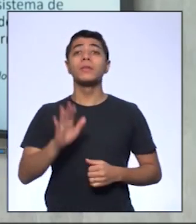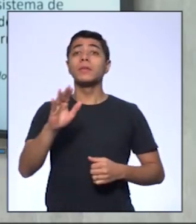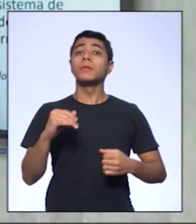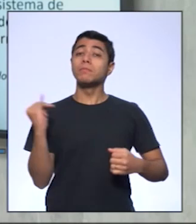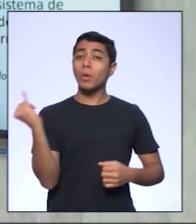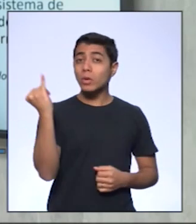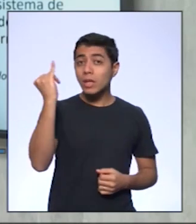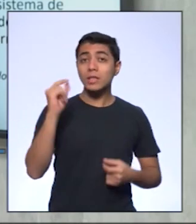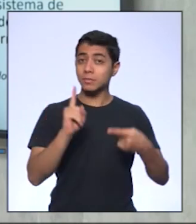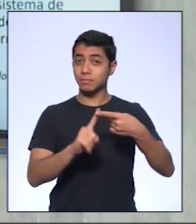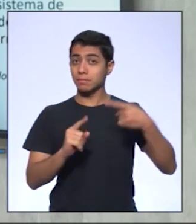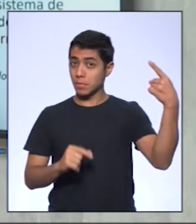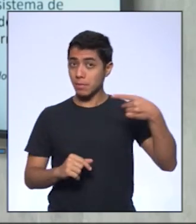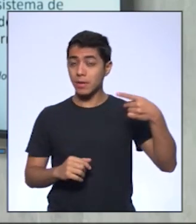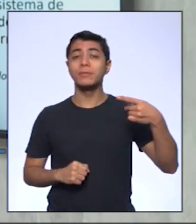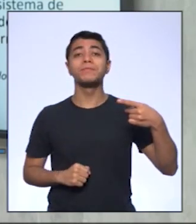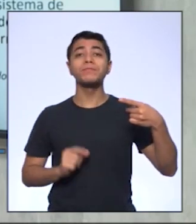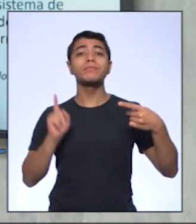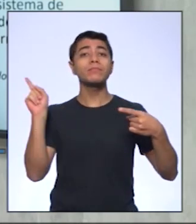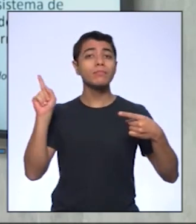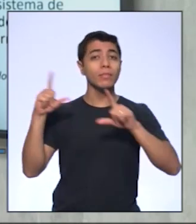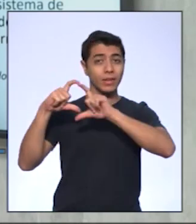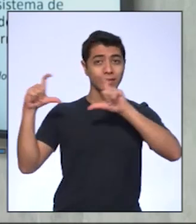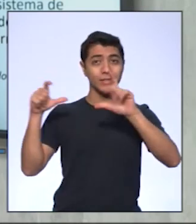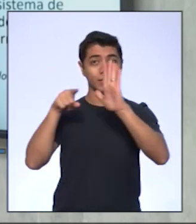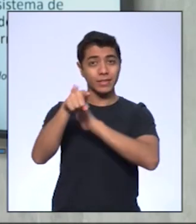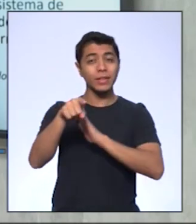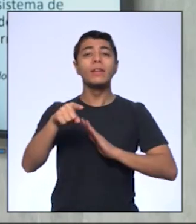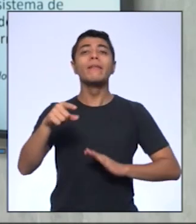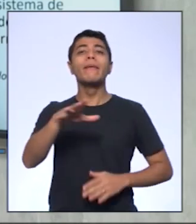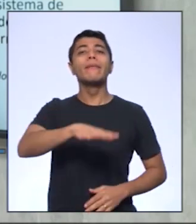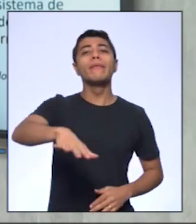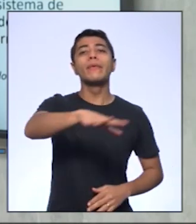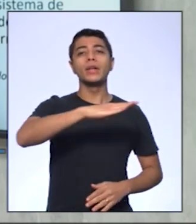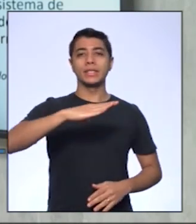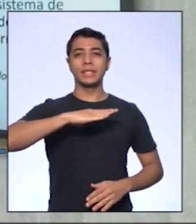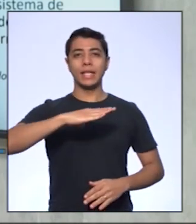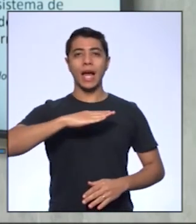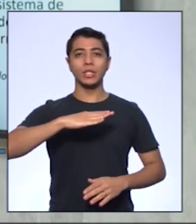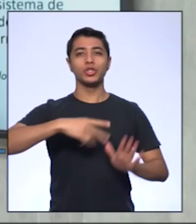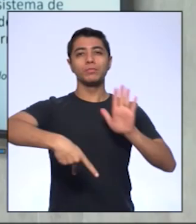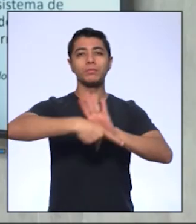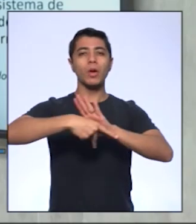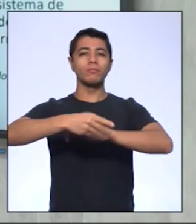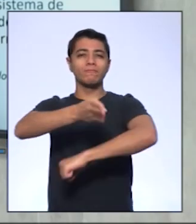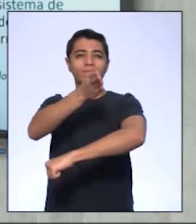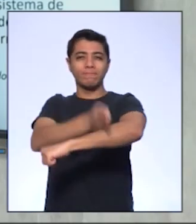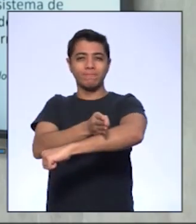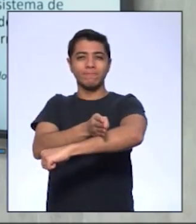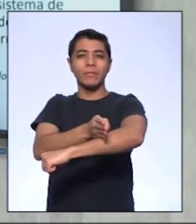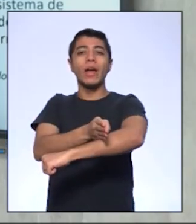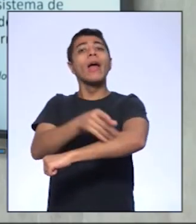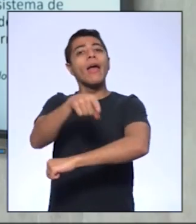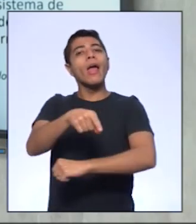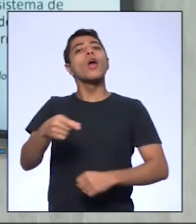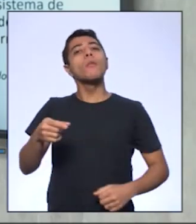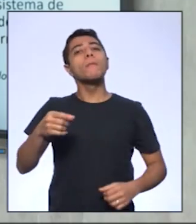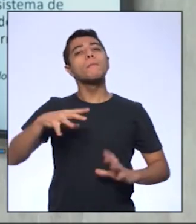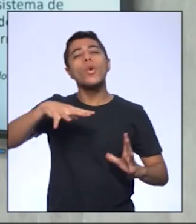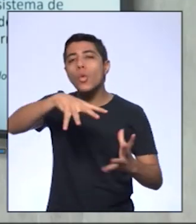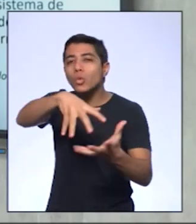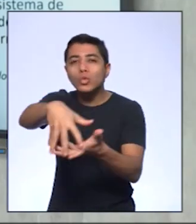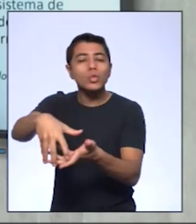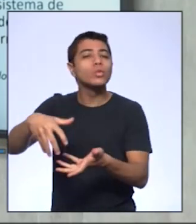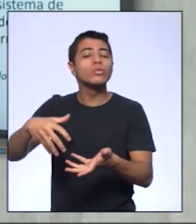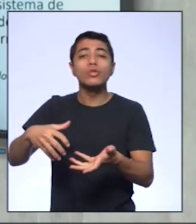Essa questão falam que as cidades medievais, elas são cidades já do novo mundo, já do mundo do renascimento urbano comercial. Mano, as cidades que vão